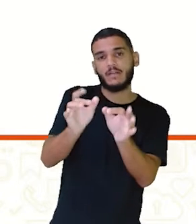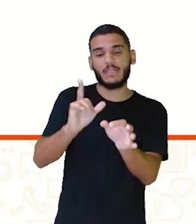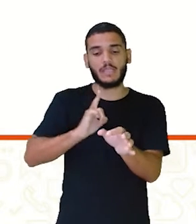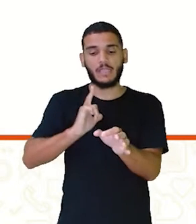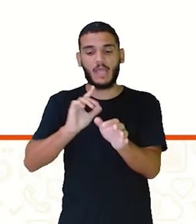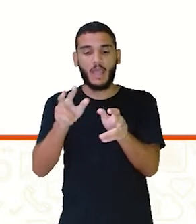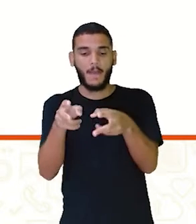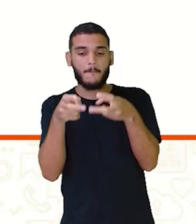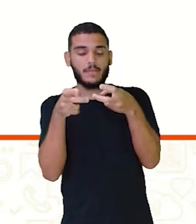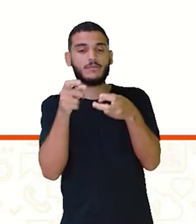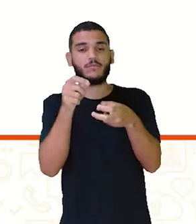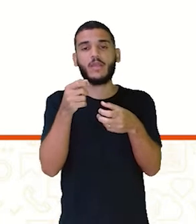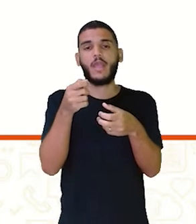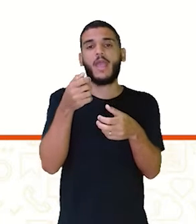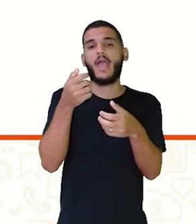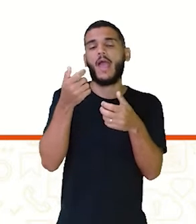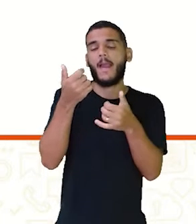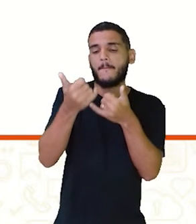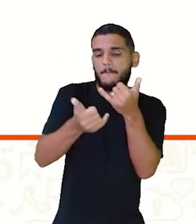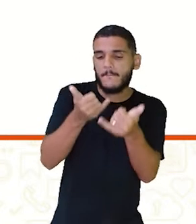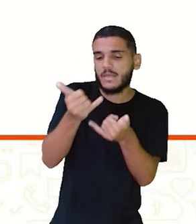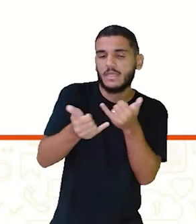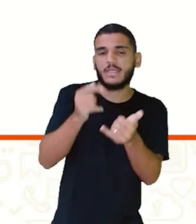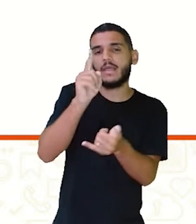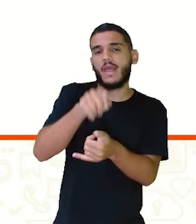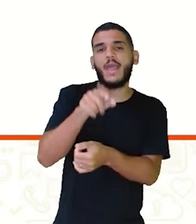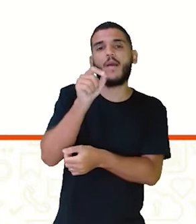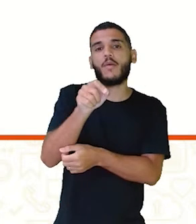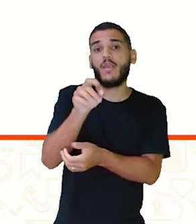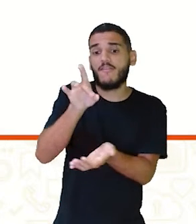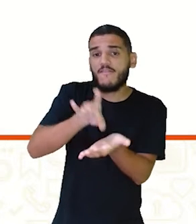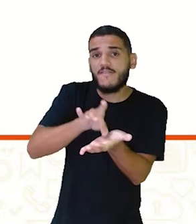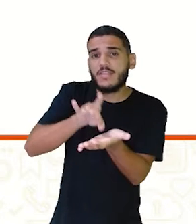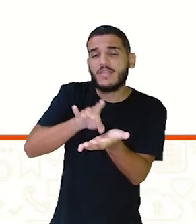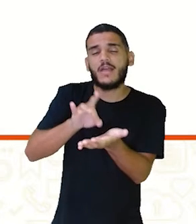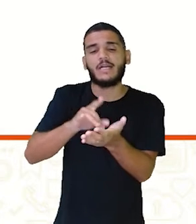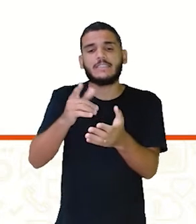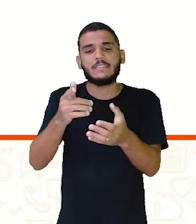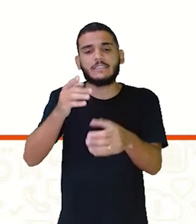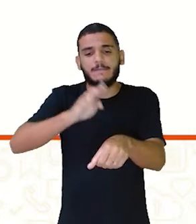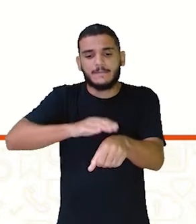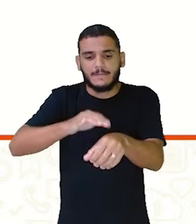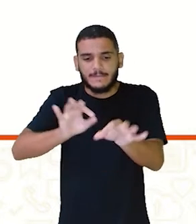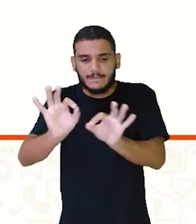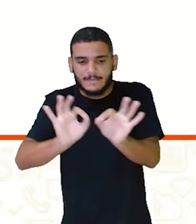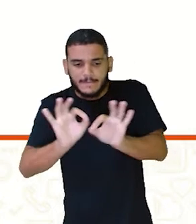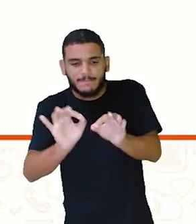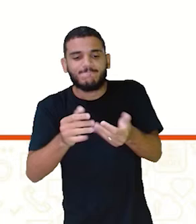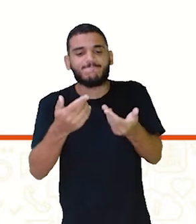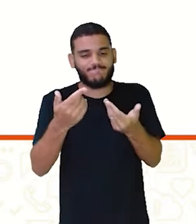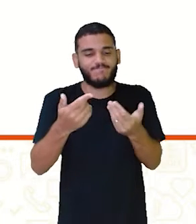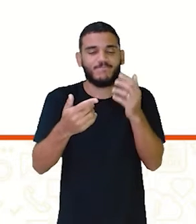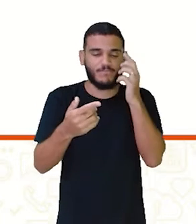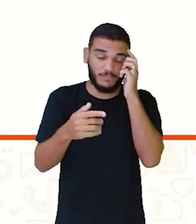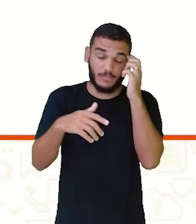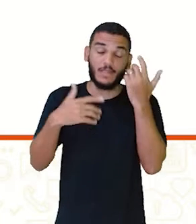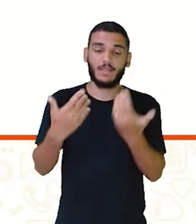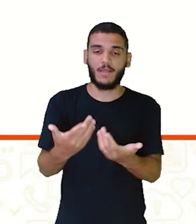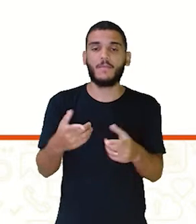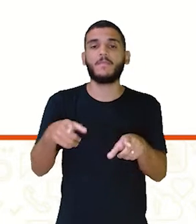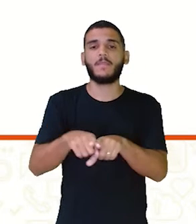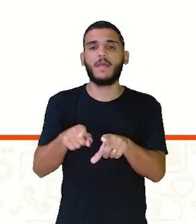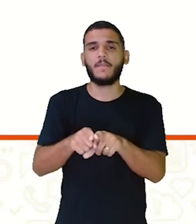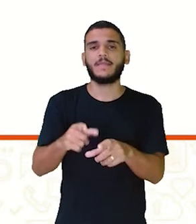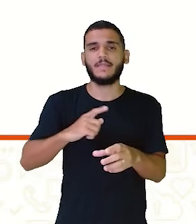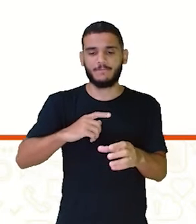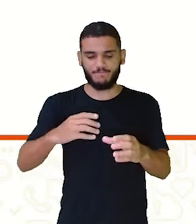aquele joguinho, se aquele encaixe é de verdade daquele momento. O blocos de montar,